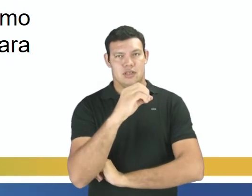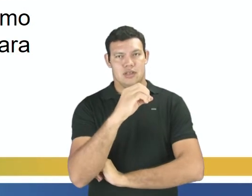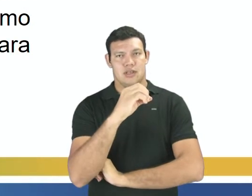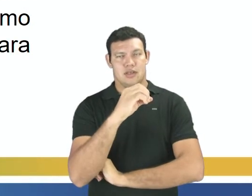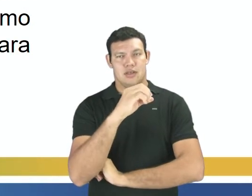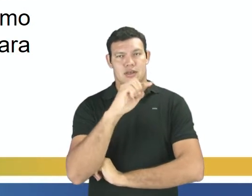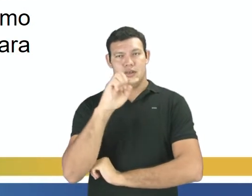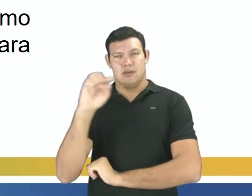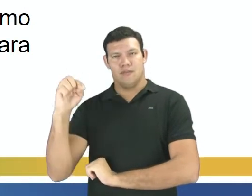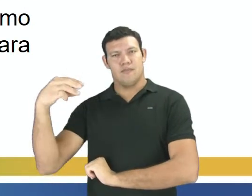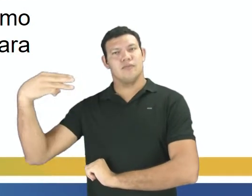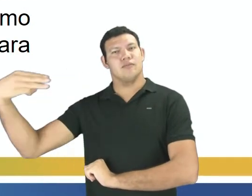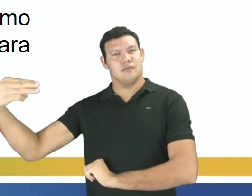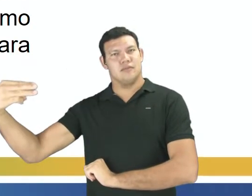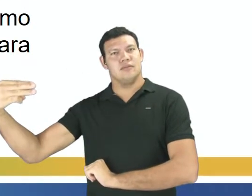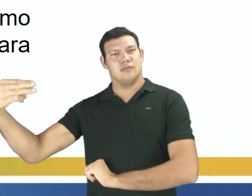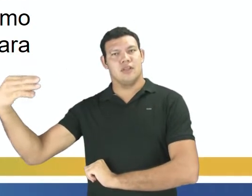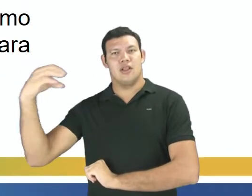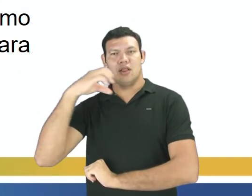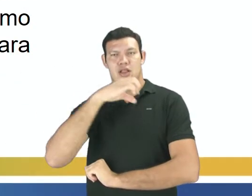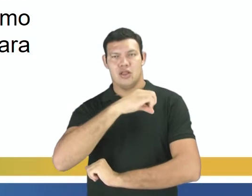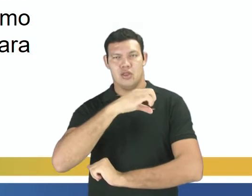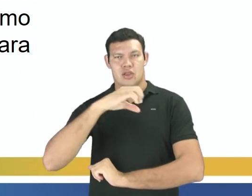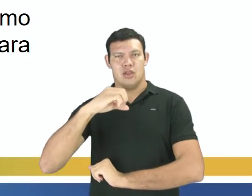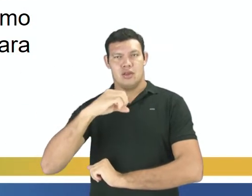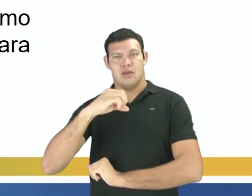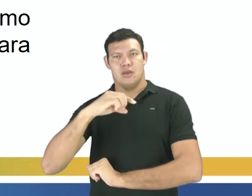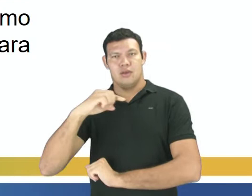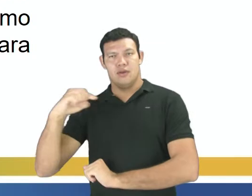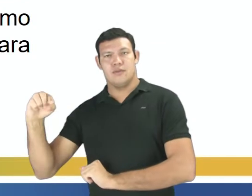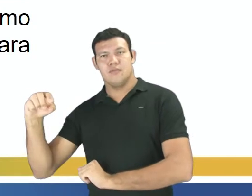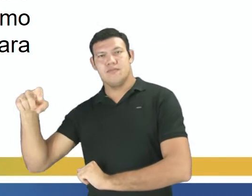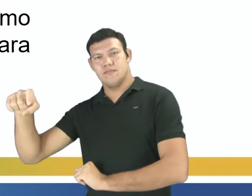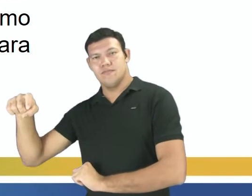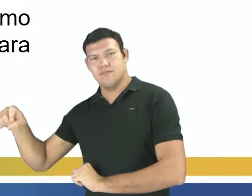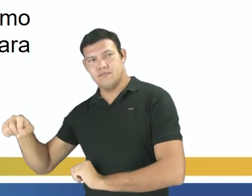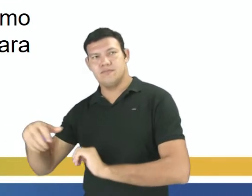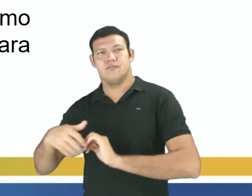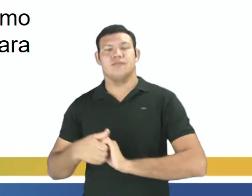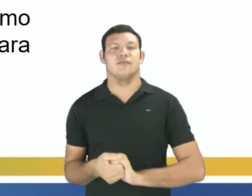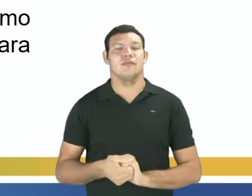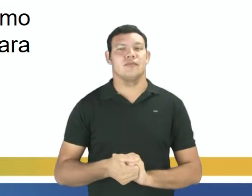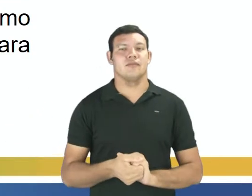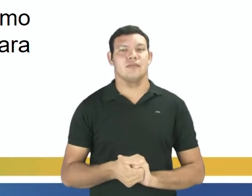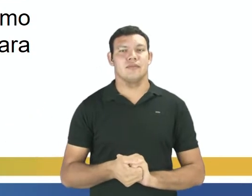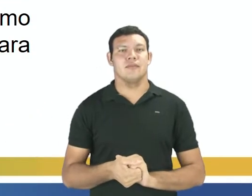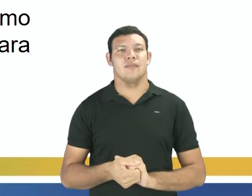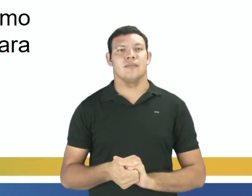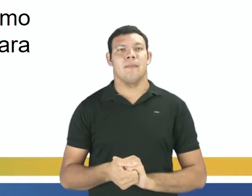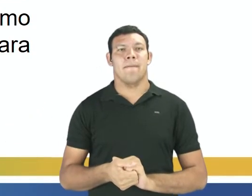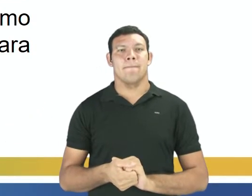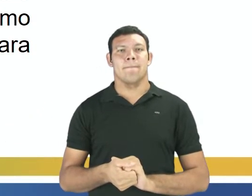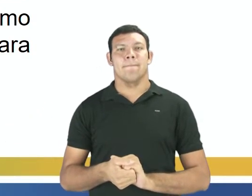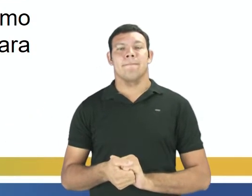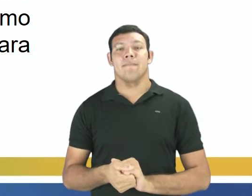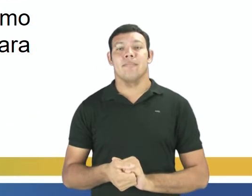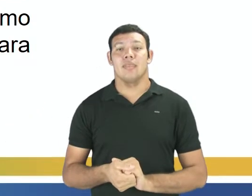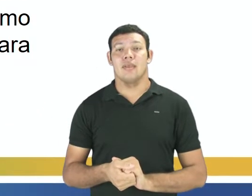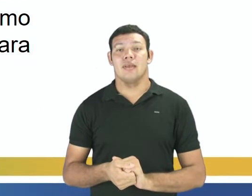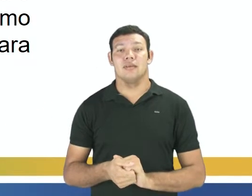assim como 90 está para x, certo? Eu tenho 60 está para 3, assim como 90 está para x. Na